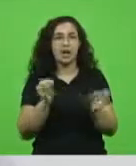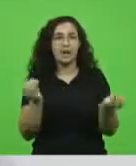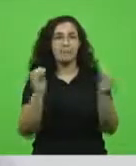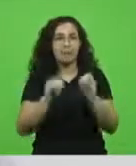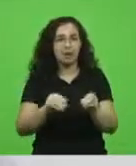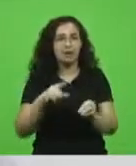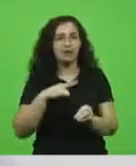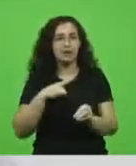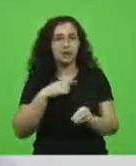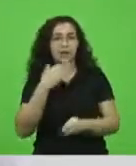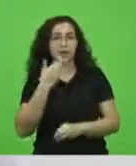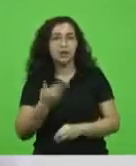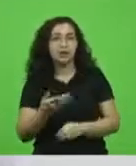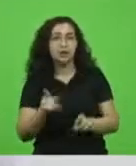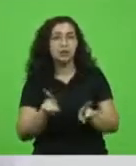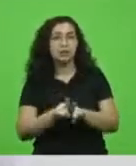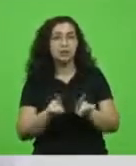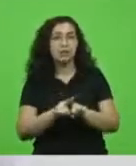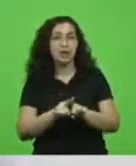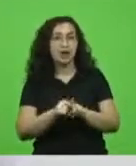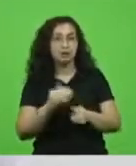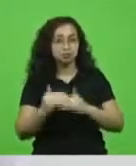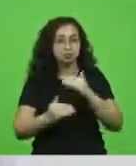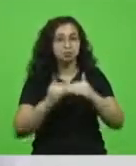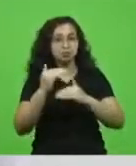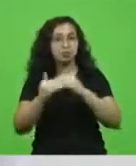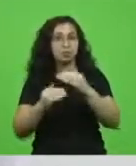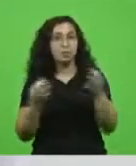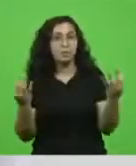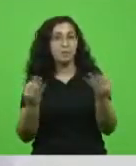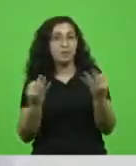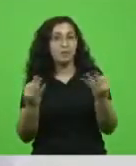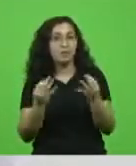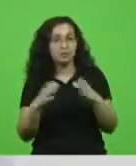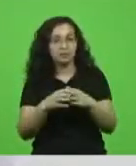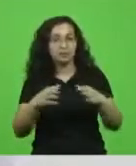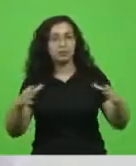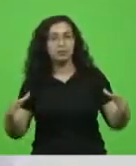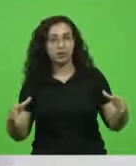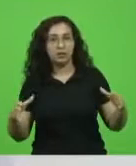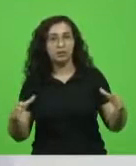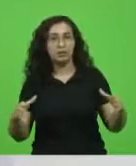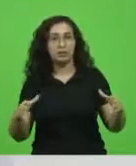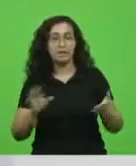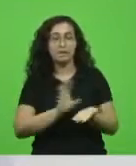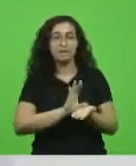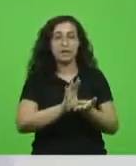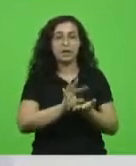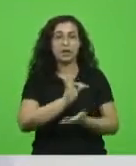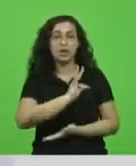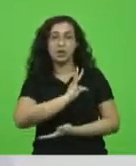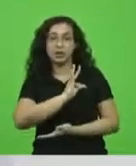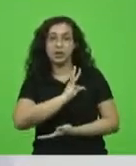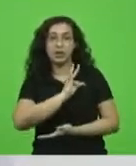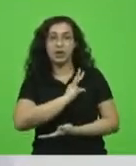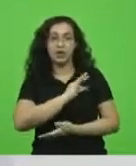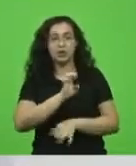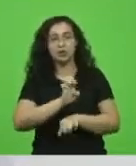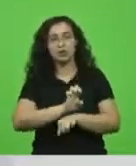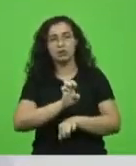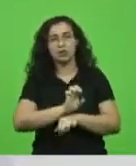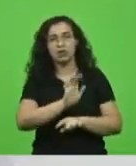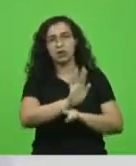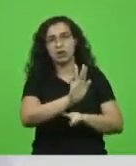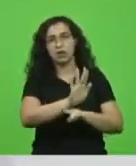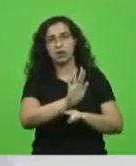mas também pelo seu aperfeiçoamento, ampliação, aporte financeiro e técnico do Estado